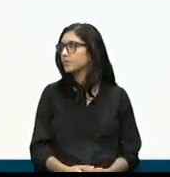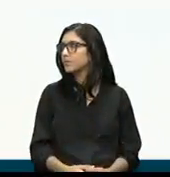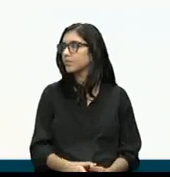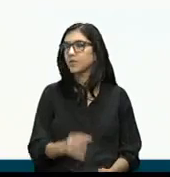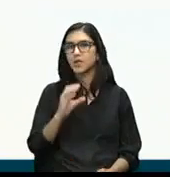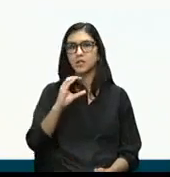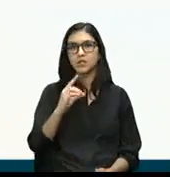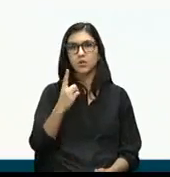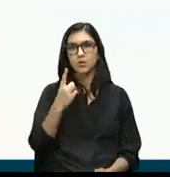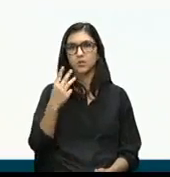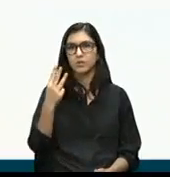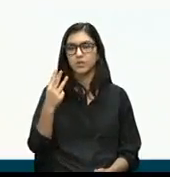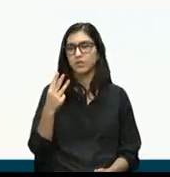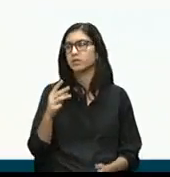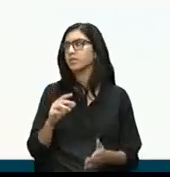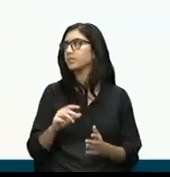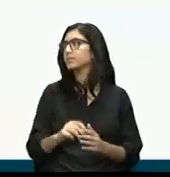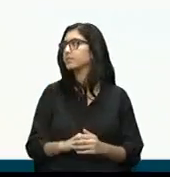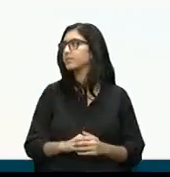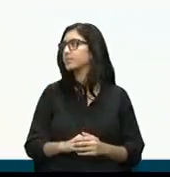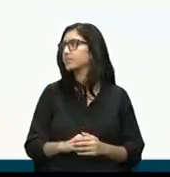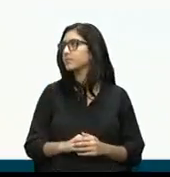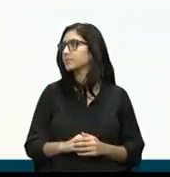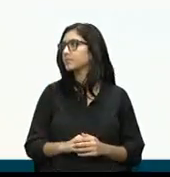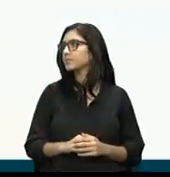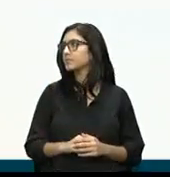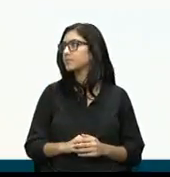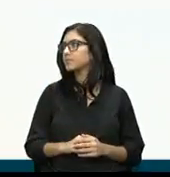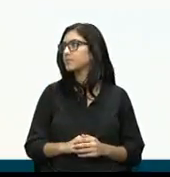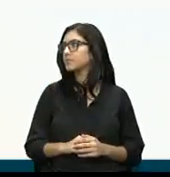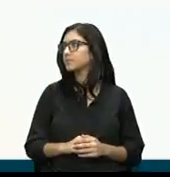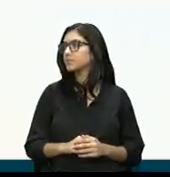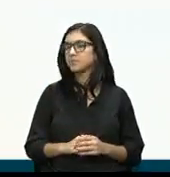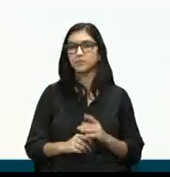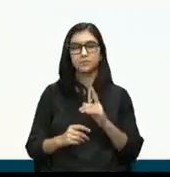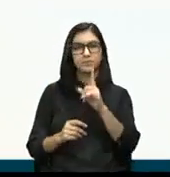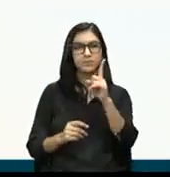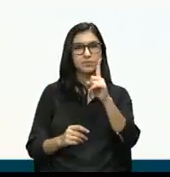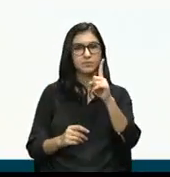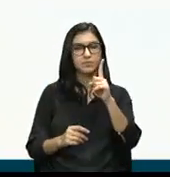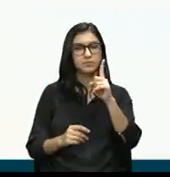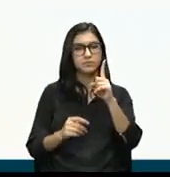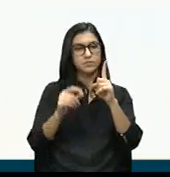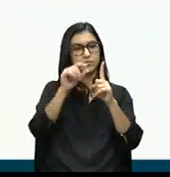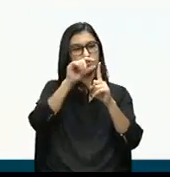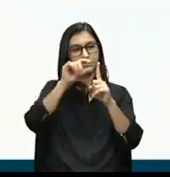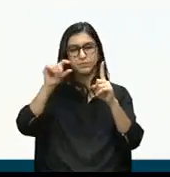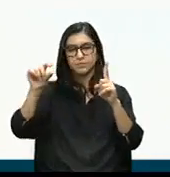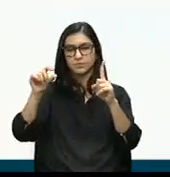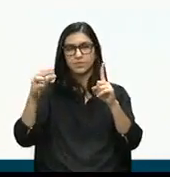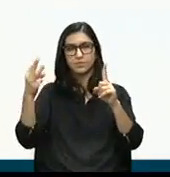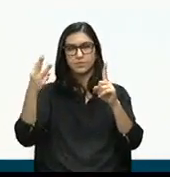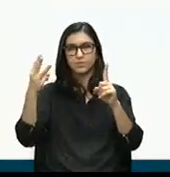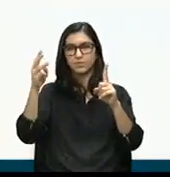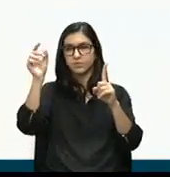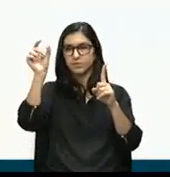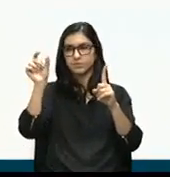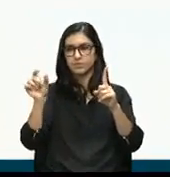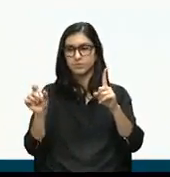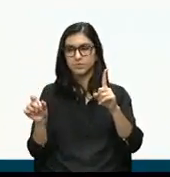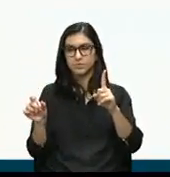C13? Primeira linha, terceira coluna. Então, o que eu vou ter que fazer? Associar